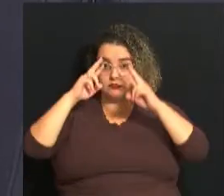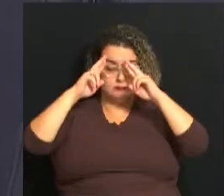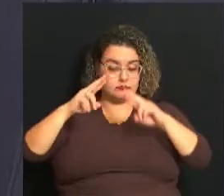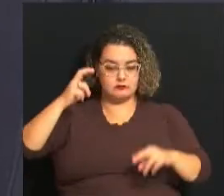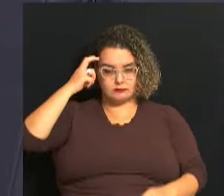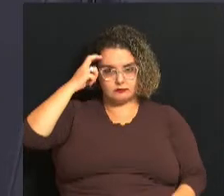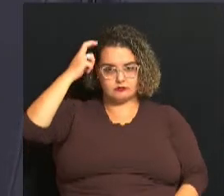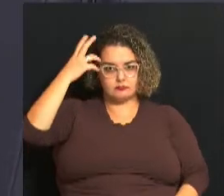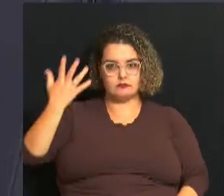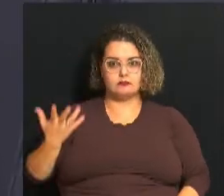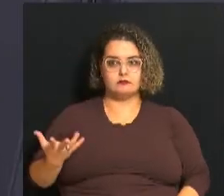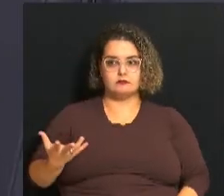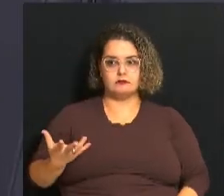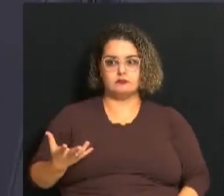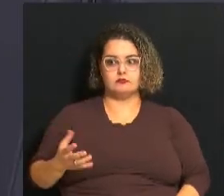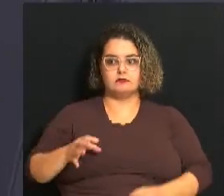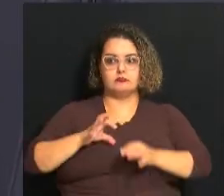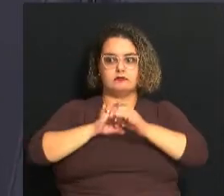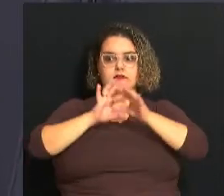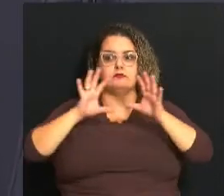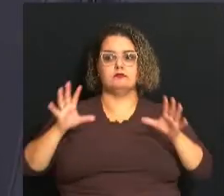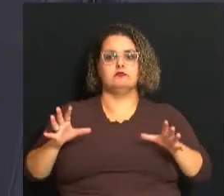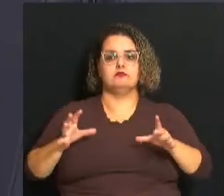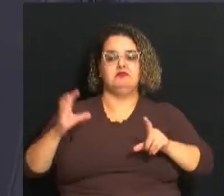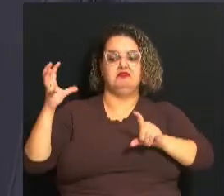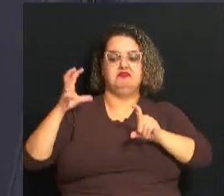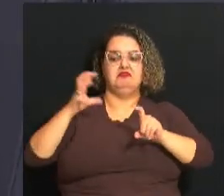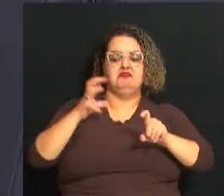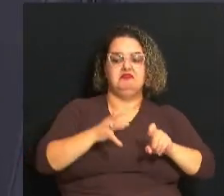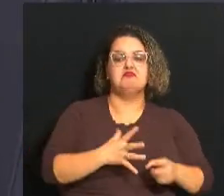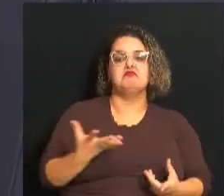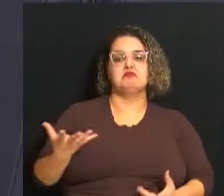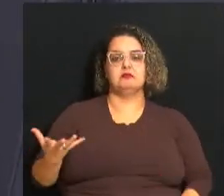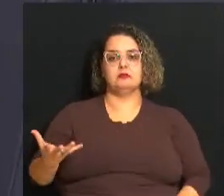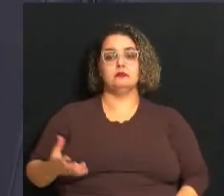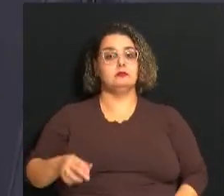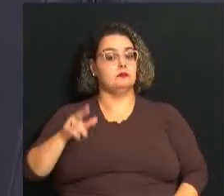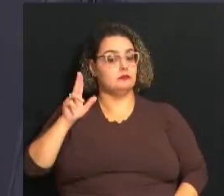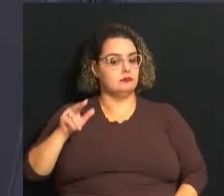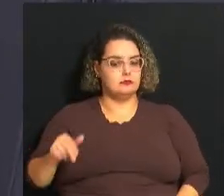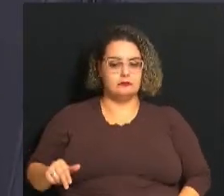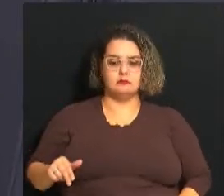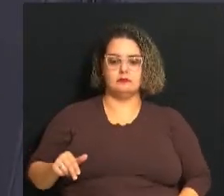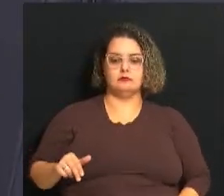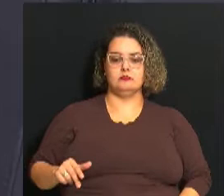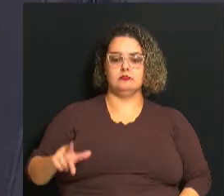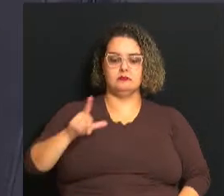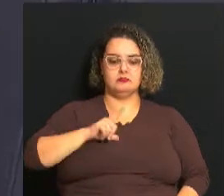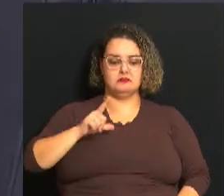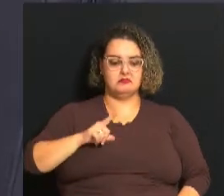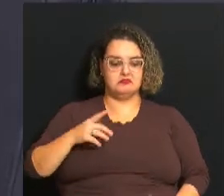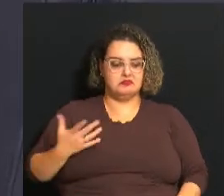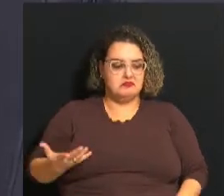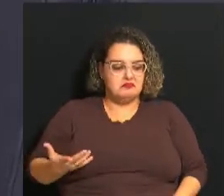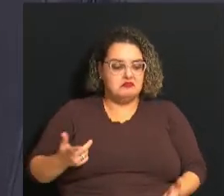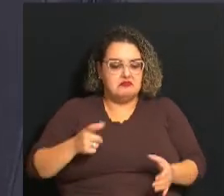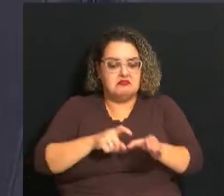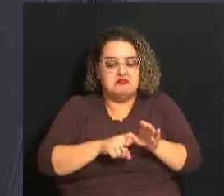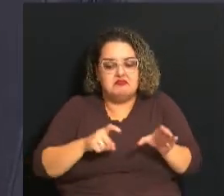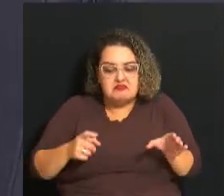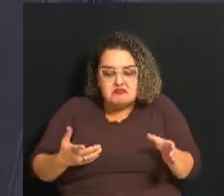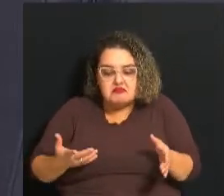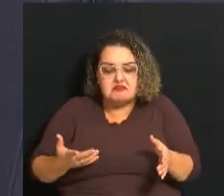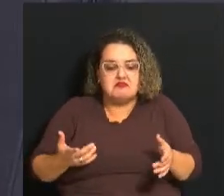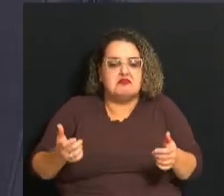sua liberdade de rápida ameaçada todo tempo nunca estivemos tão sem autonomia tão precarizados